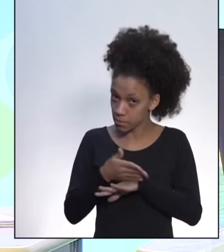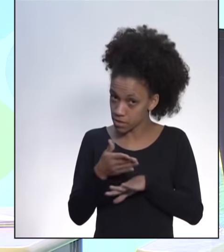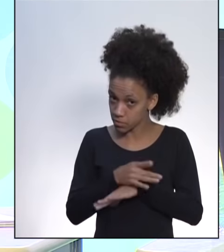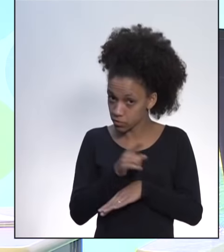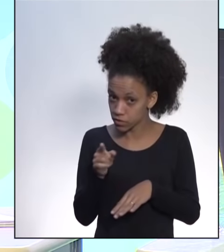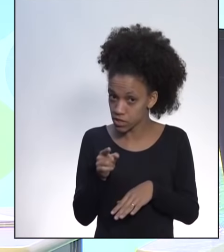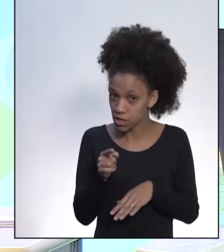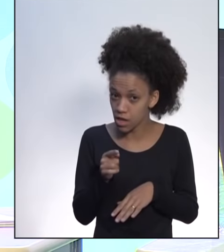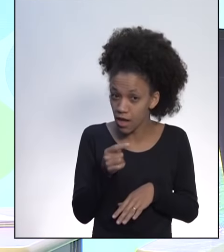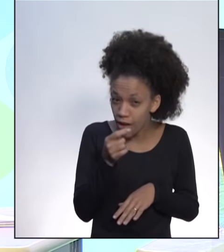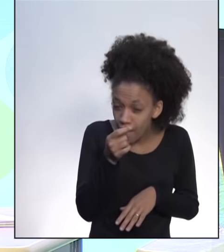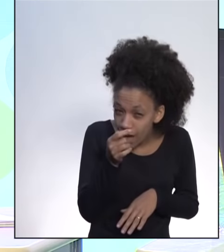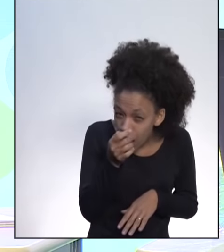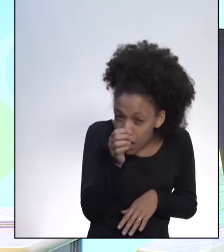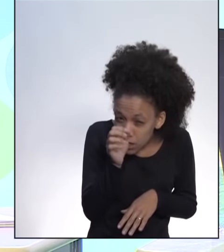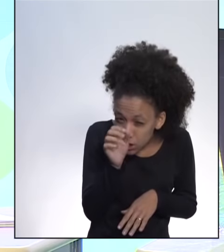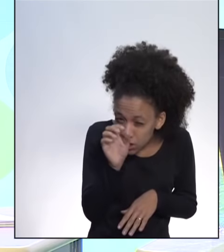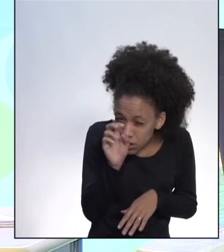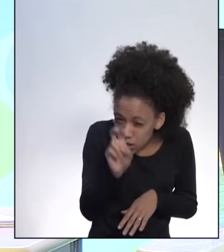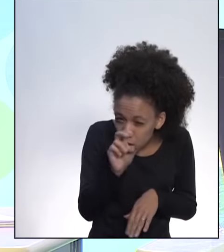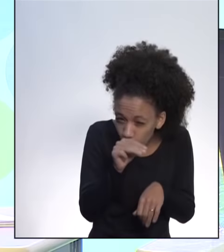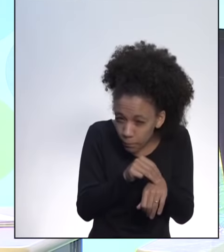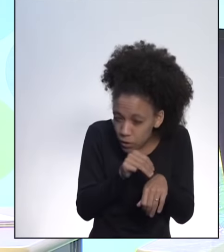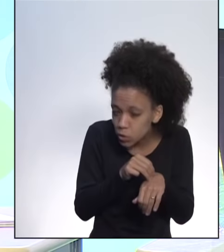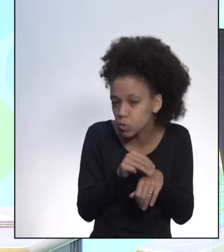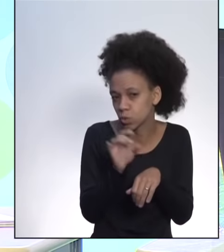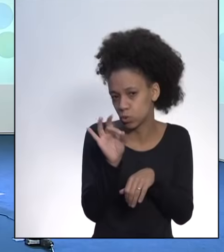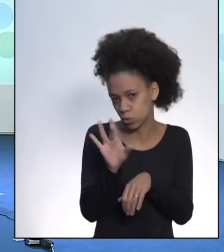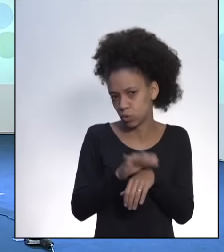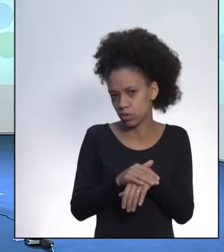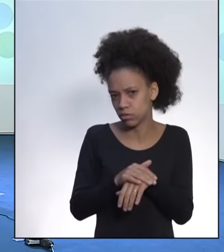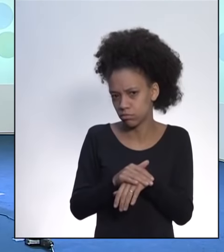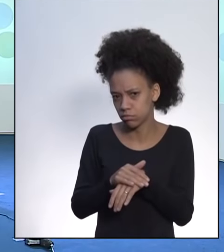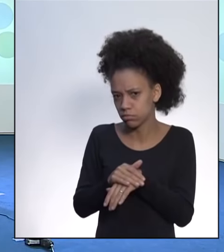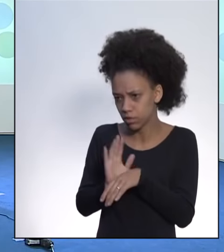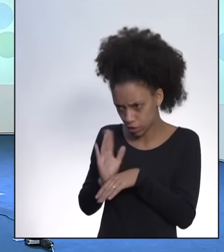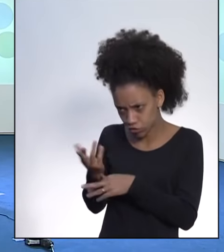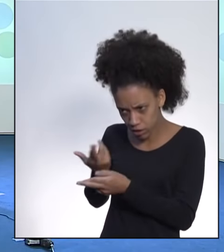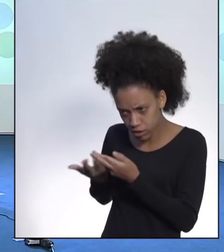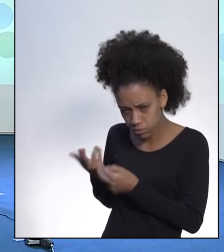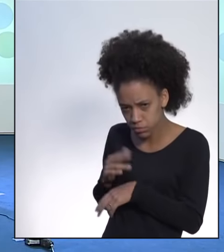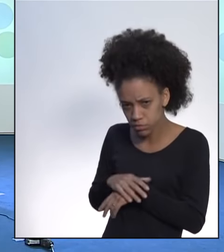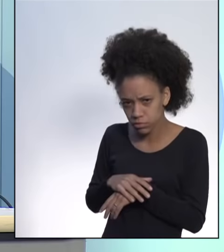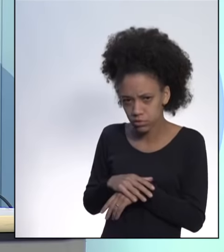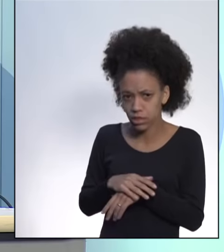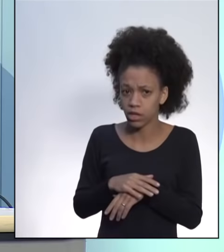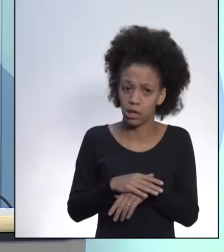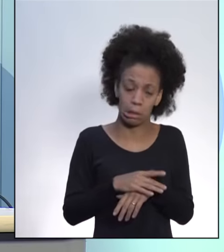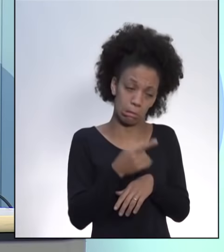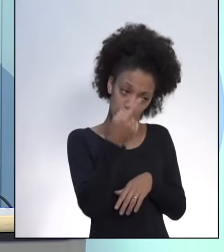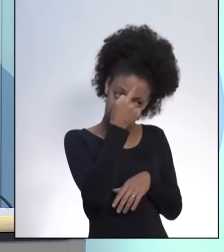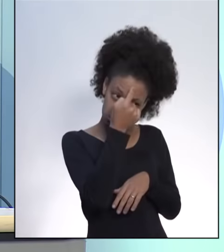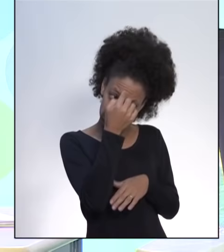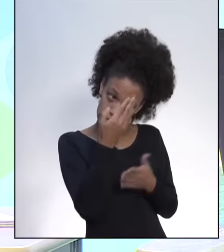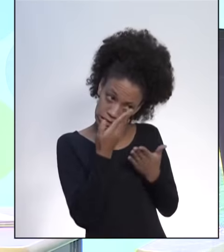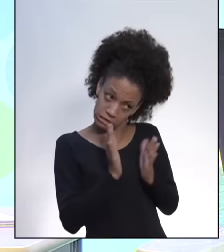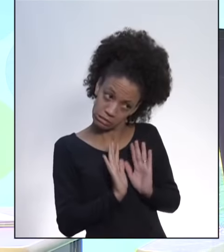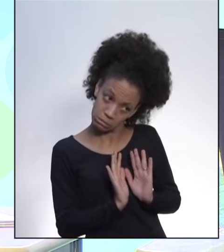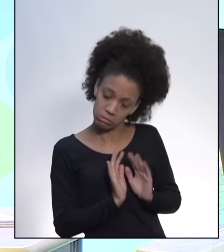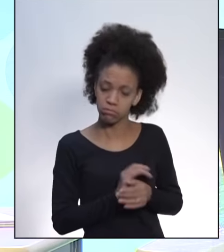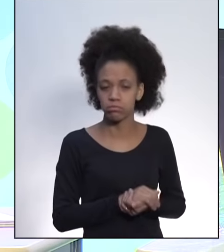vocês faltam só 5 minutos à tona ele já estão escrevendo creio que eles estão pensando